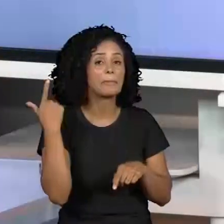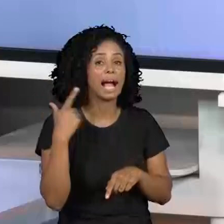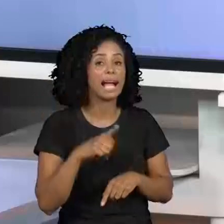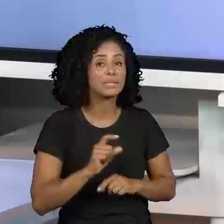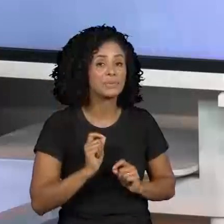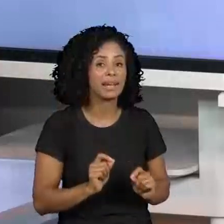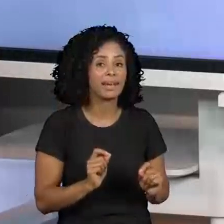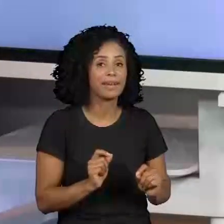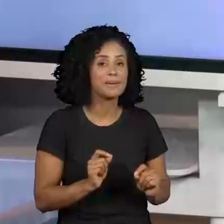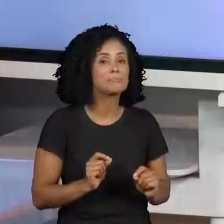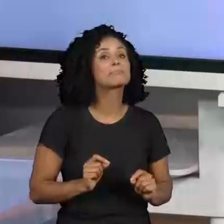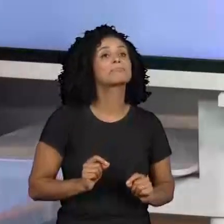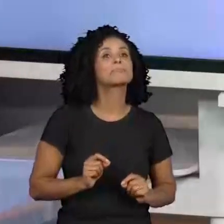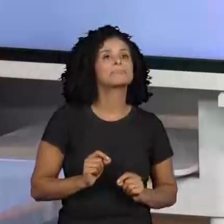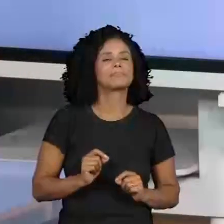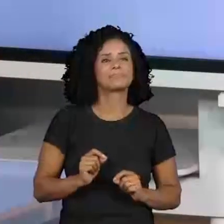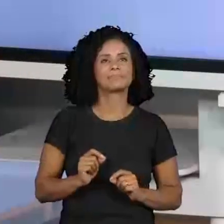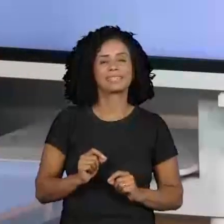um